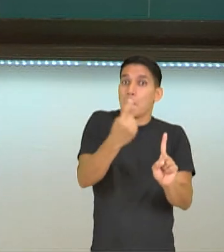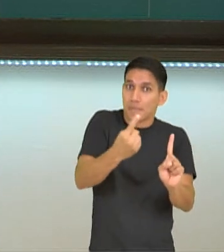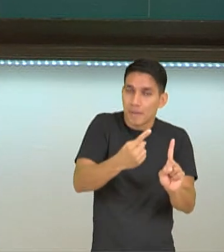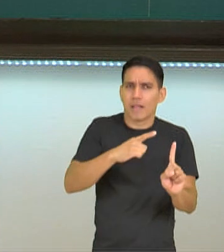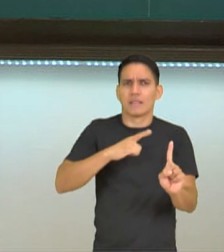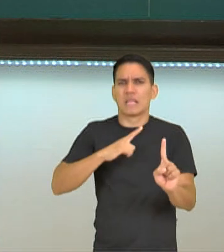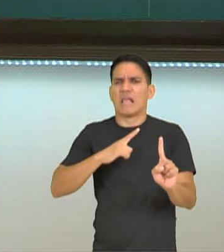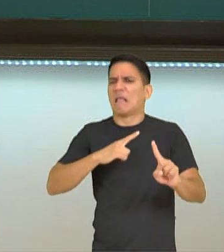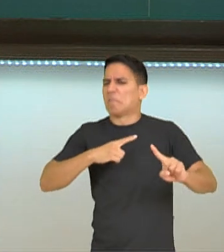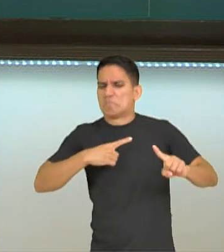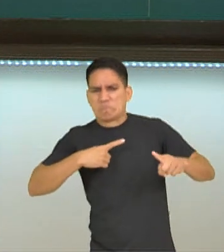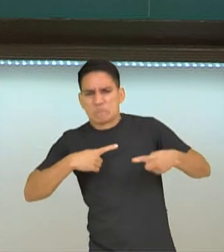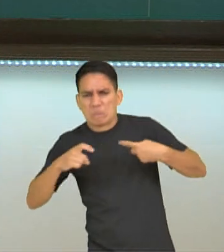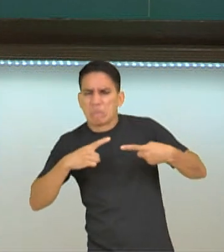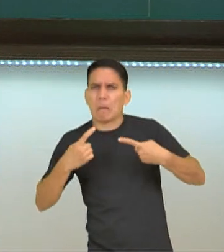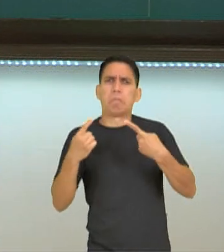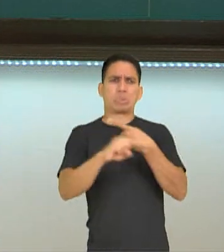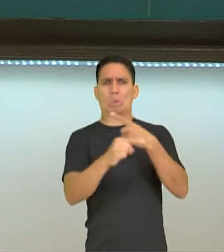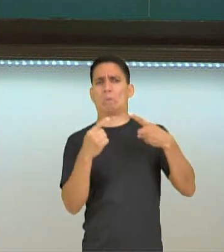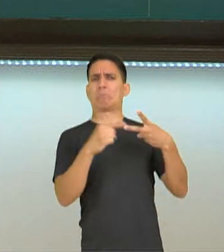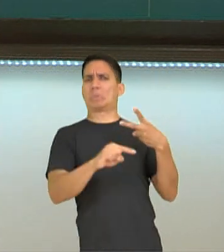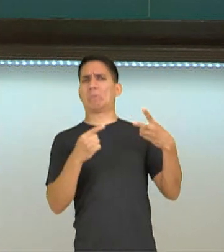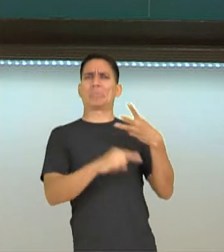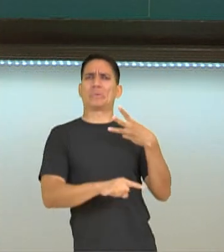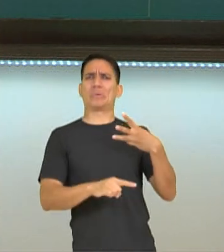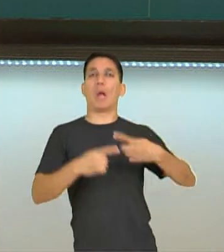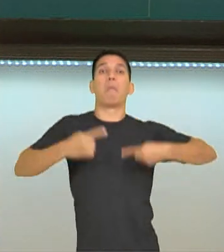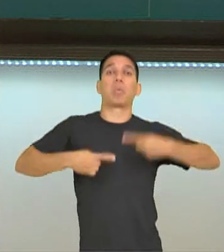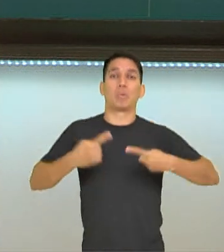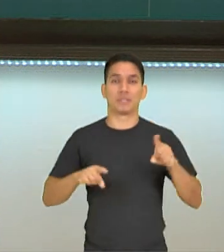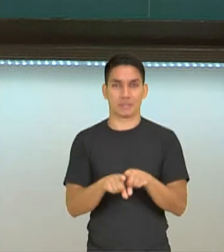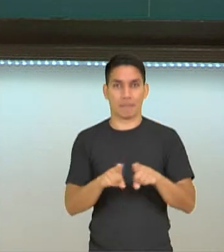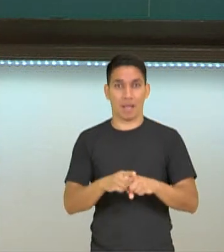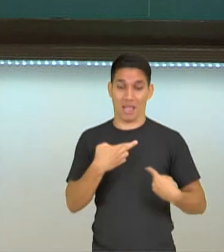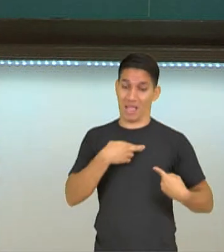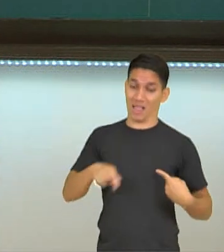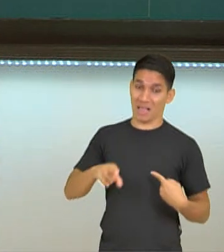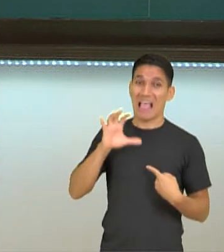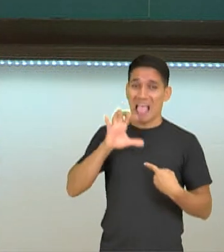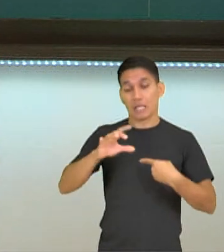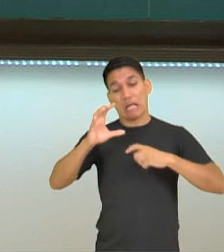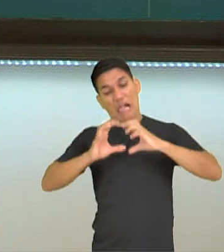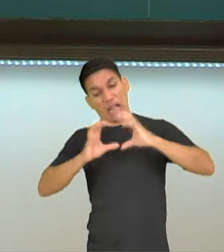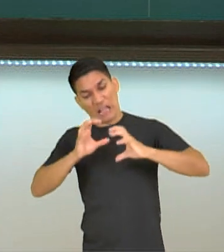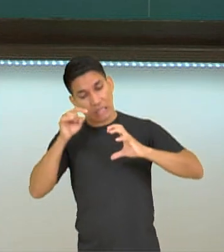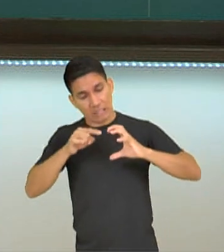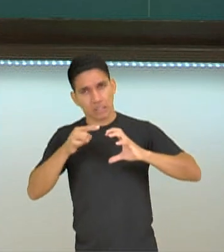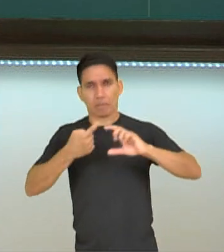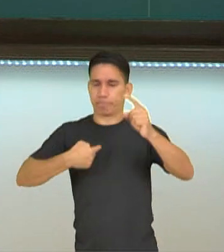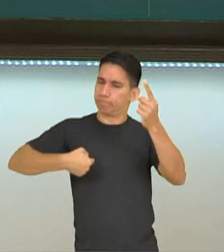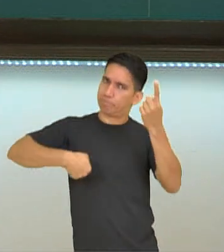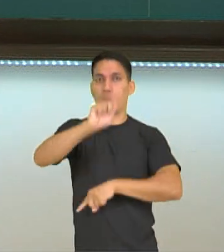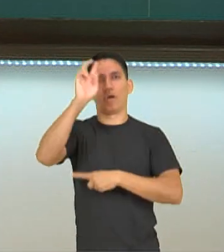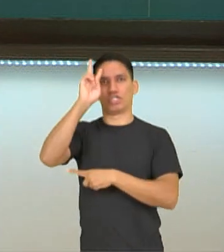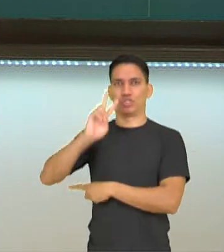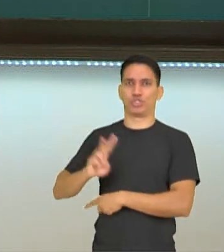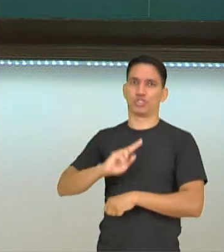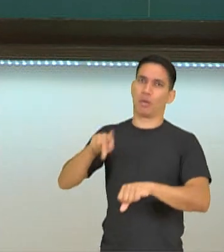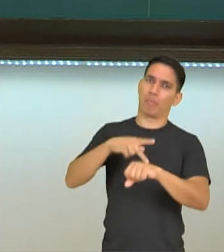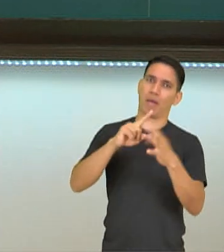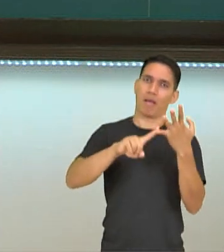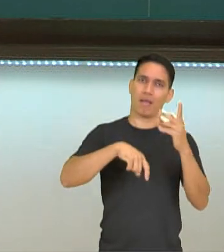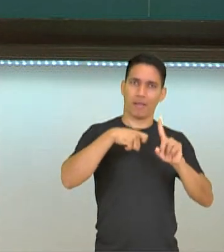e religiosas. Essas divergências, elas vão transformar a história da Inglaterra e a história